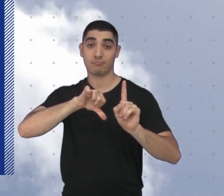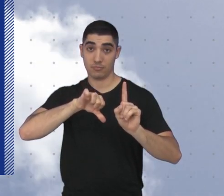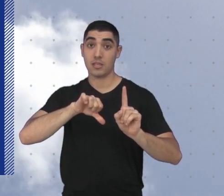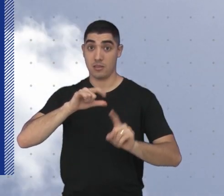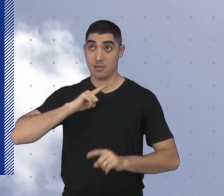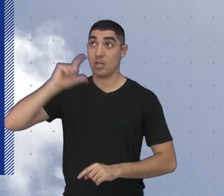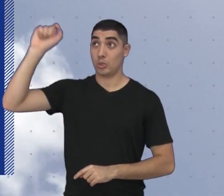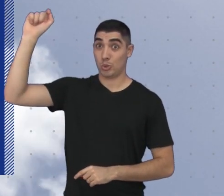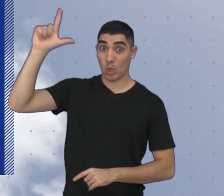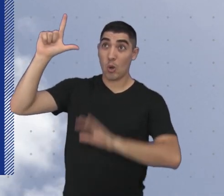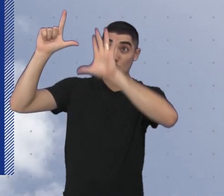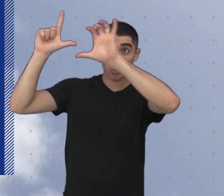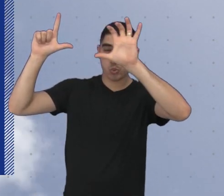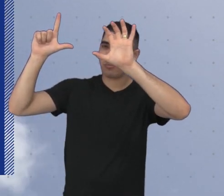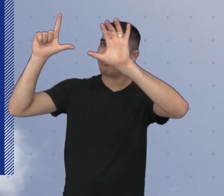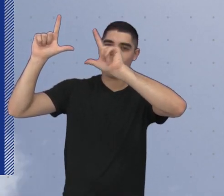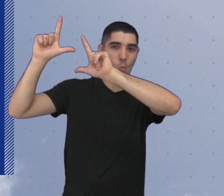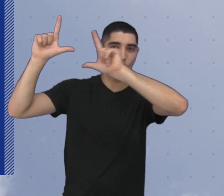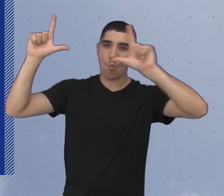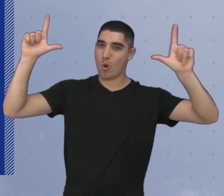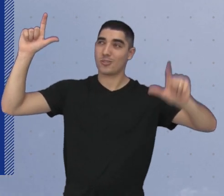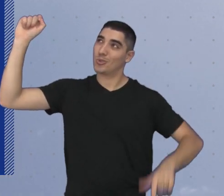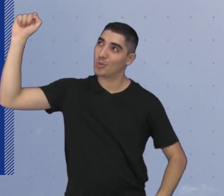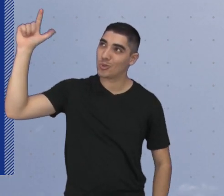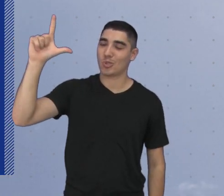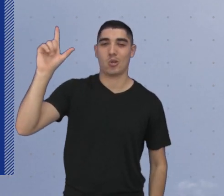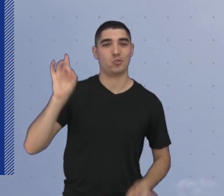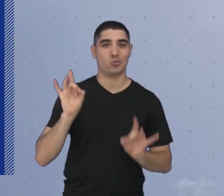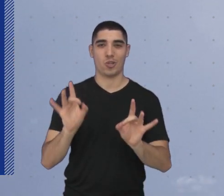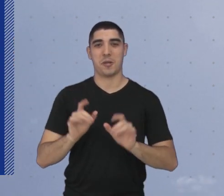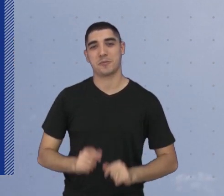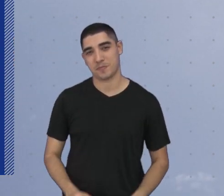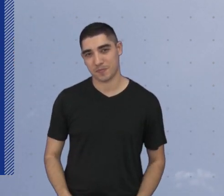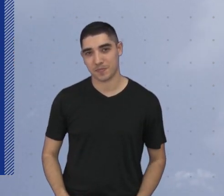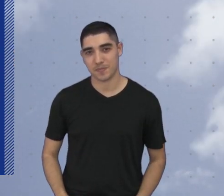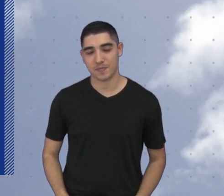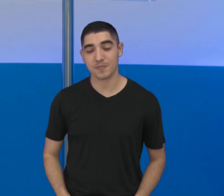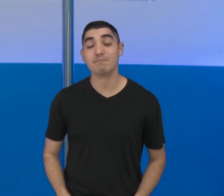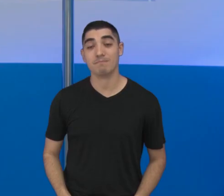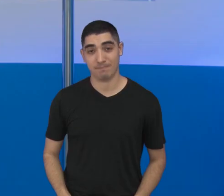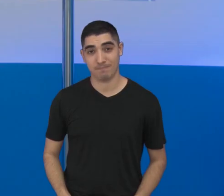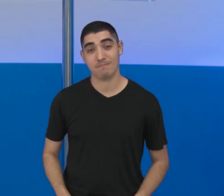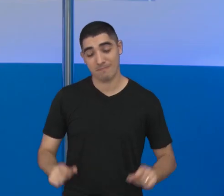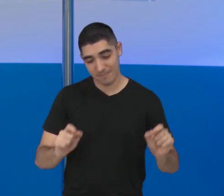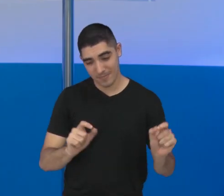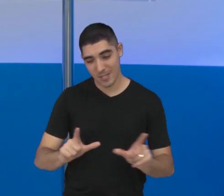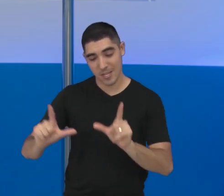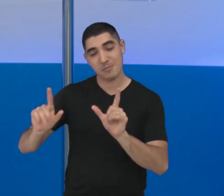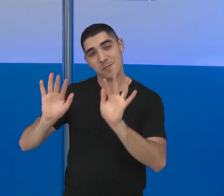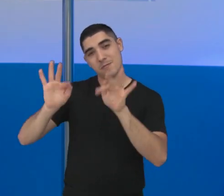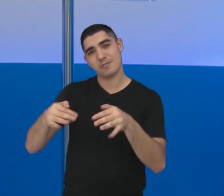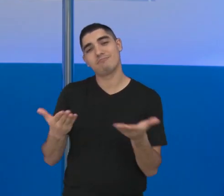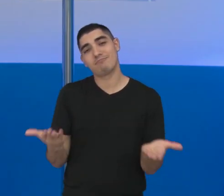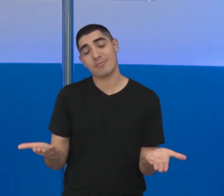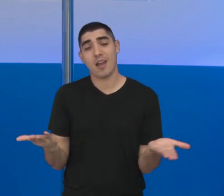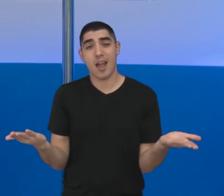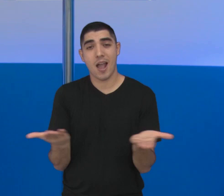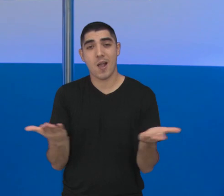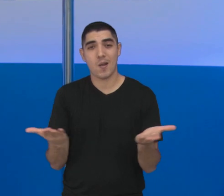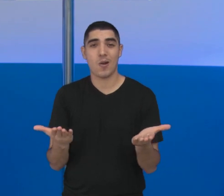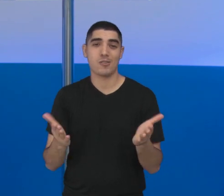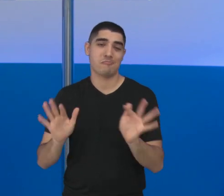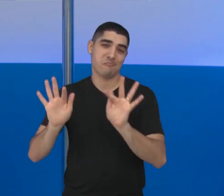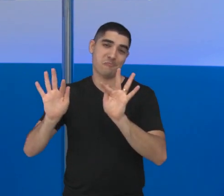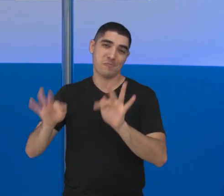19, com sol sem nuvens desde o amanhecer até o fim da tarde. E tá no fim, pessoal, a gente fica por aqui com o